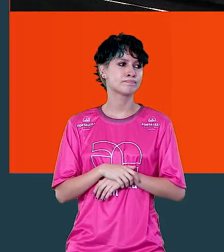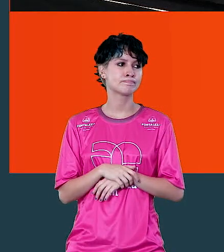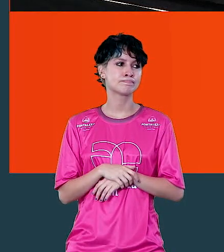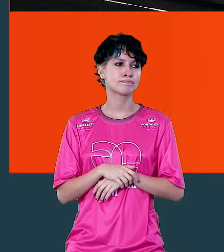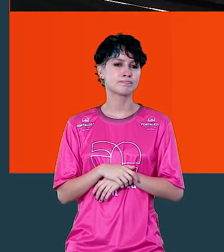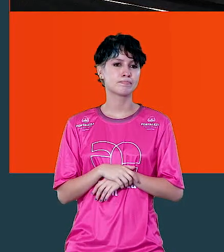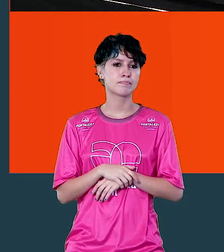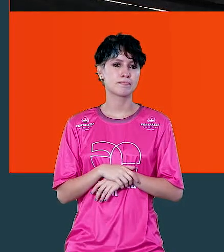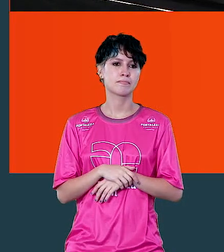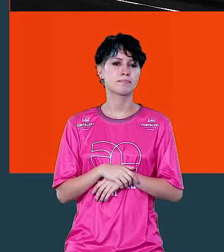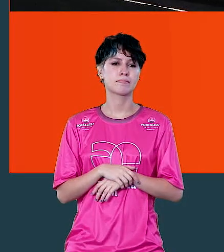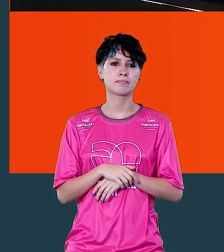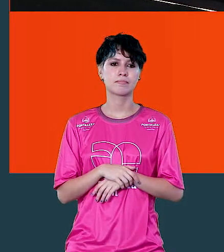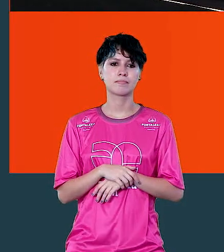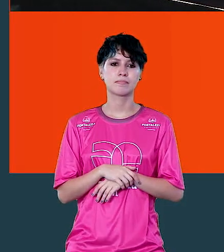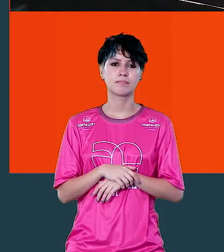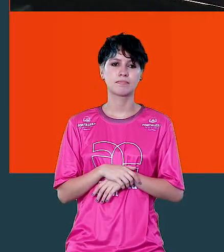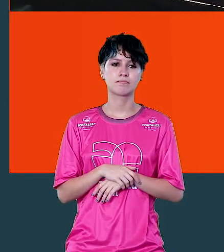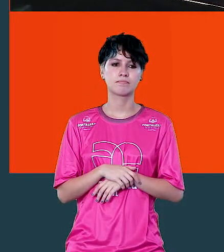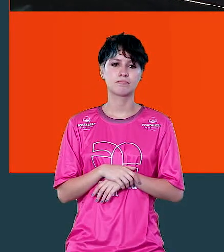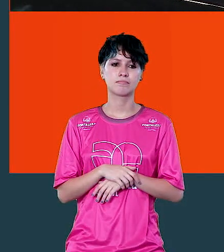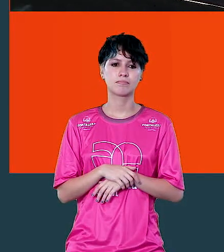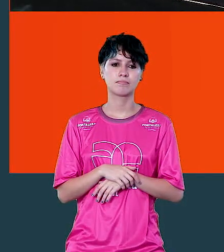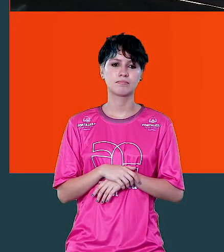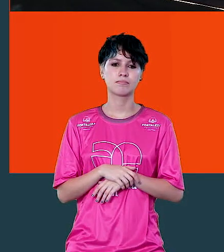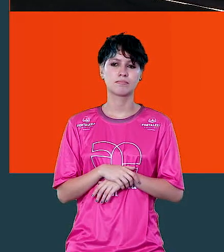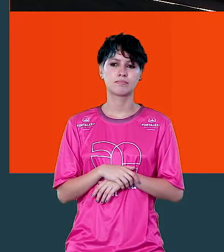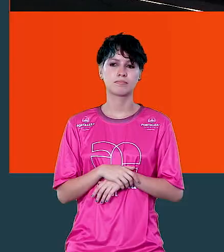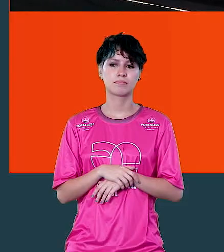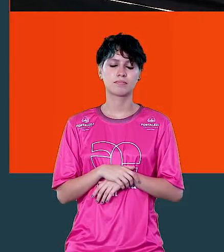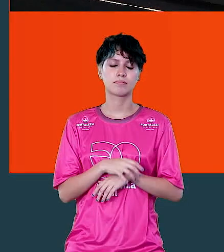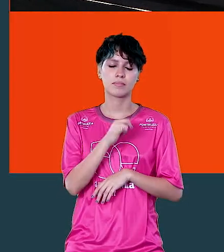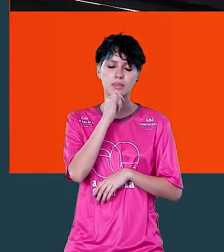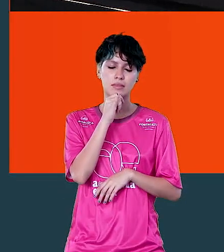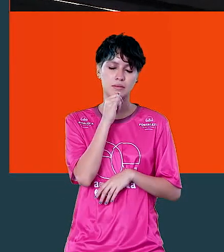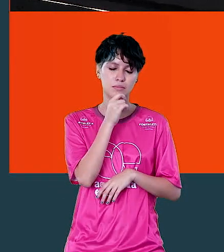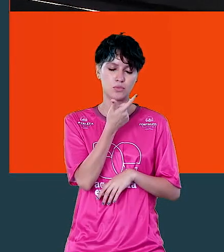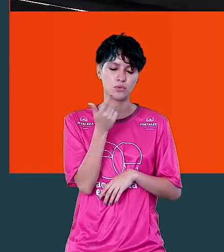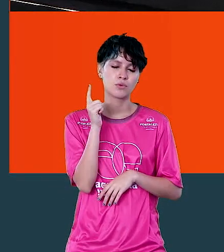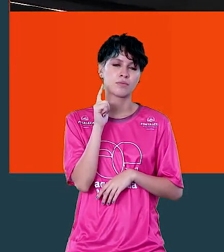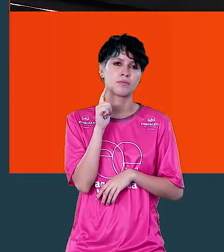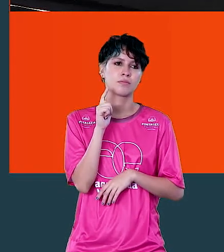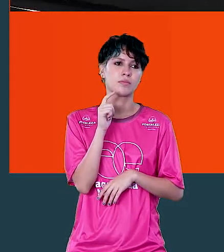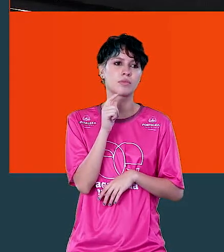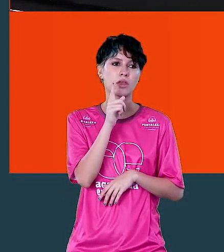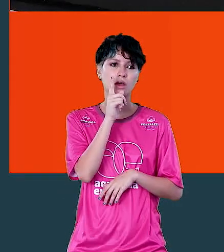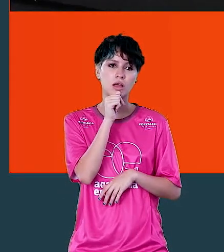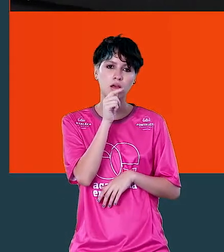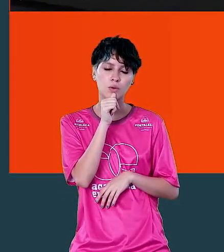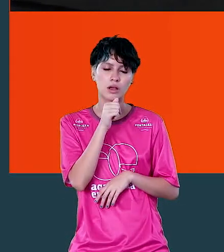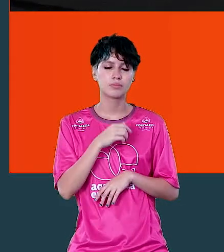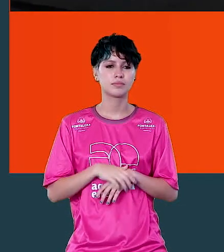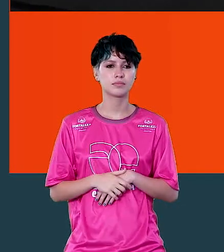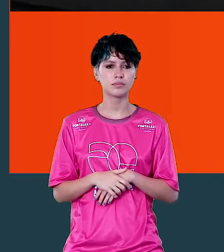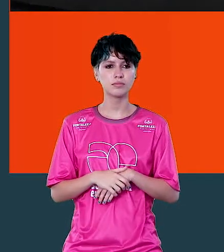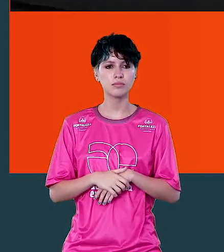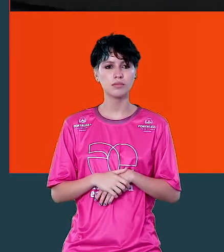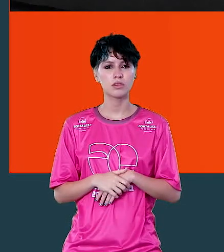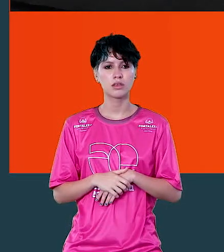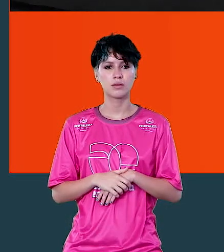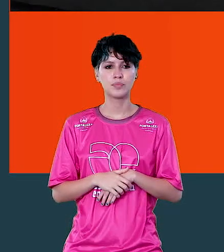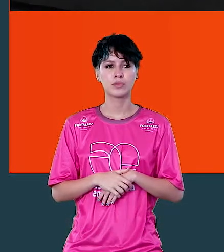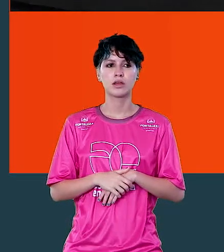Beleza. Outro exemplo. Água, substância que a gente conhece, H2O. Só que dessa vez eu vou colocar